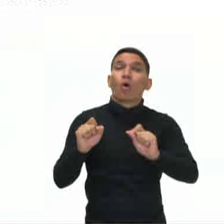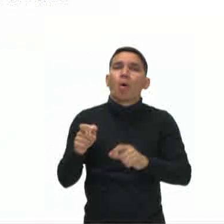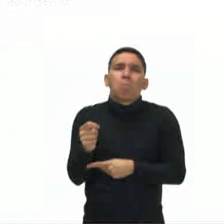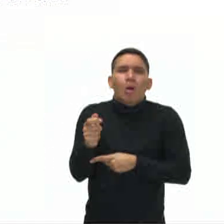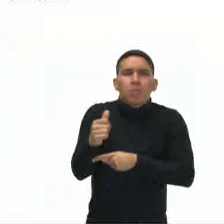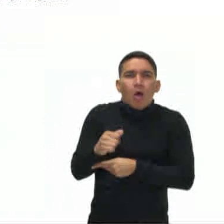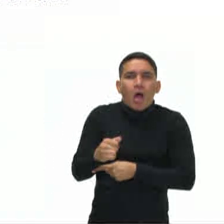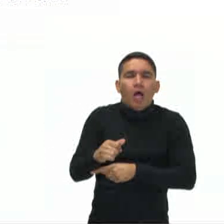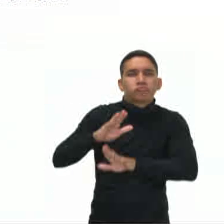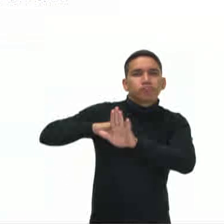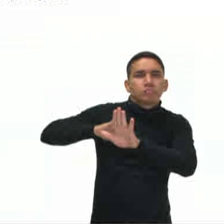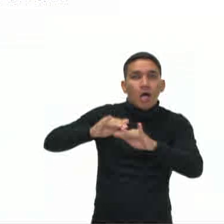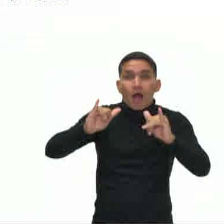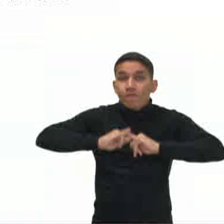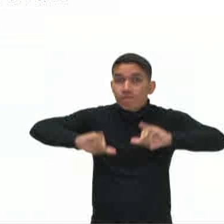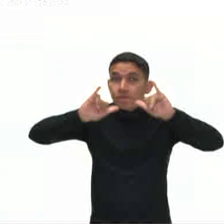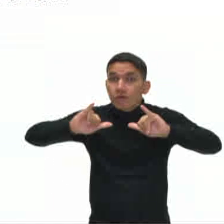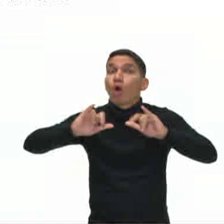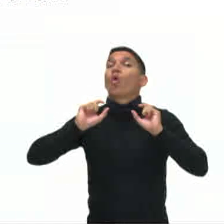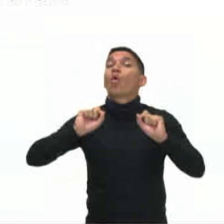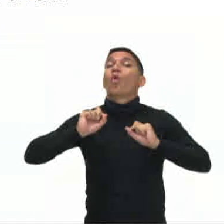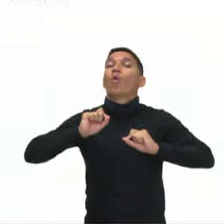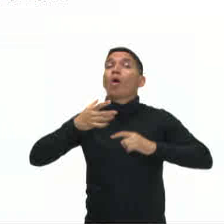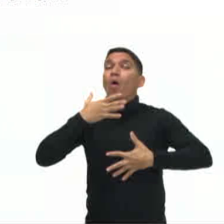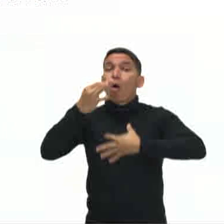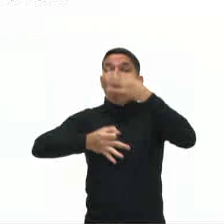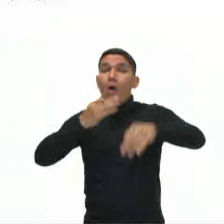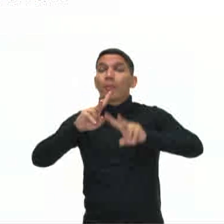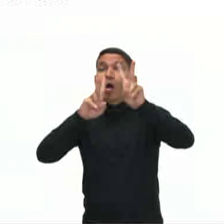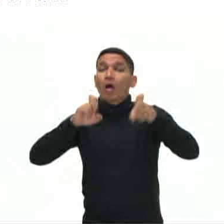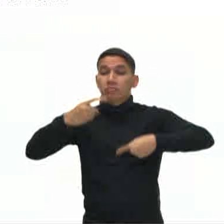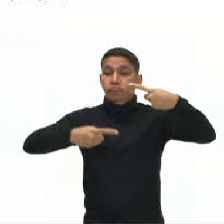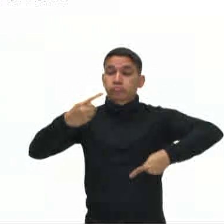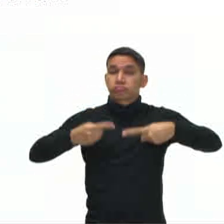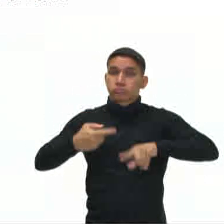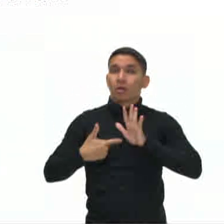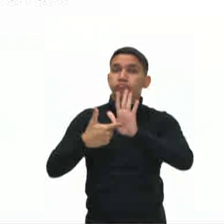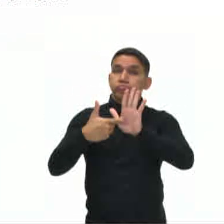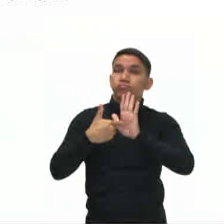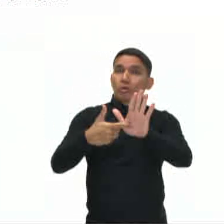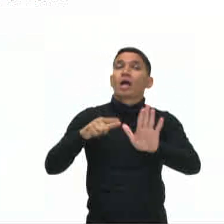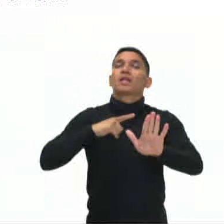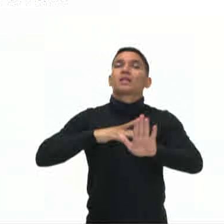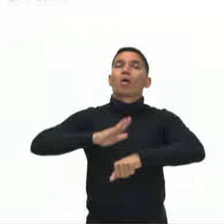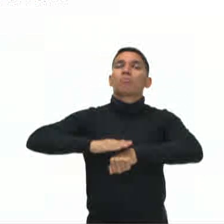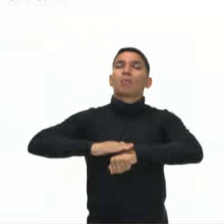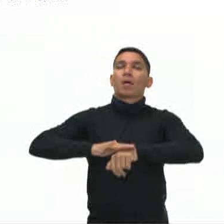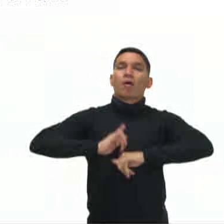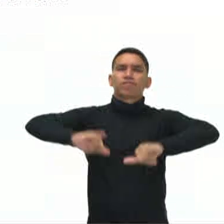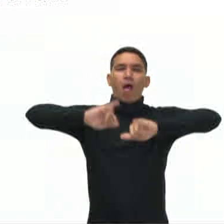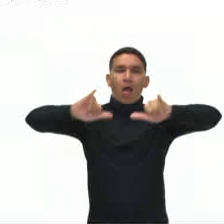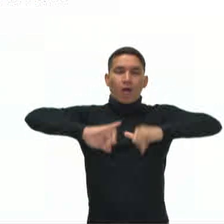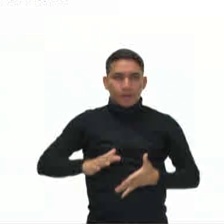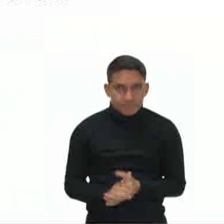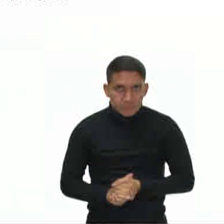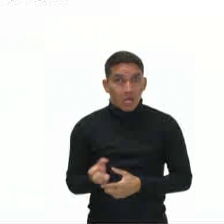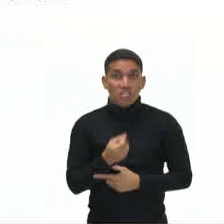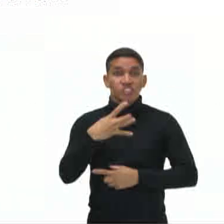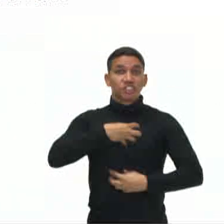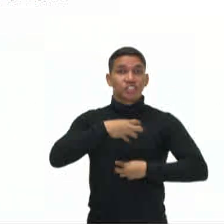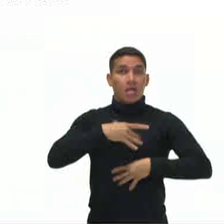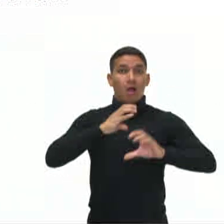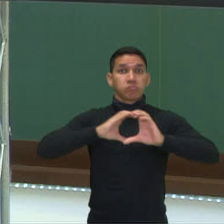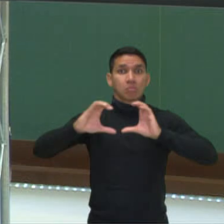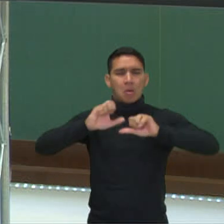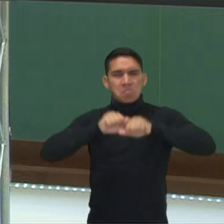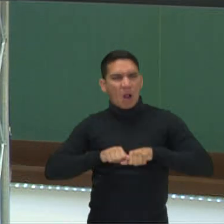curtas mensagens as opiniões políticas que eram divulgadas no momento. As comunicações tinham um grande